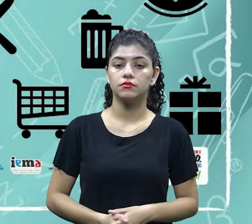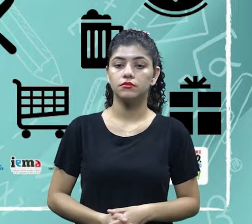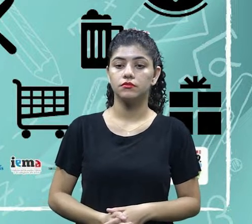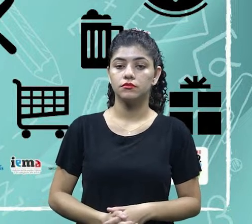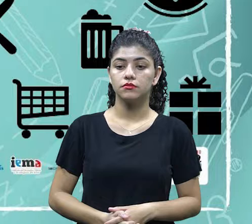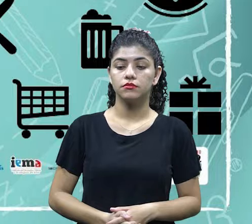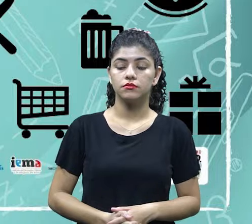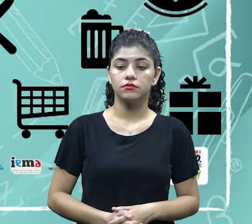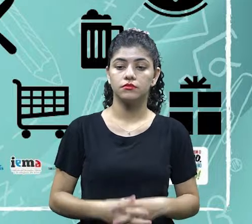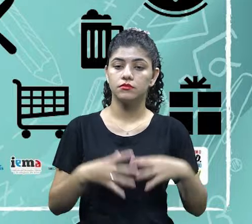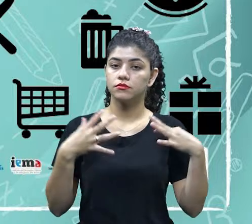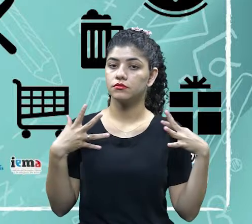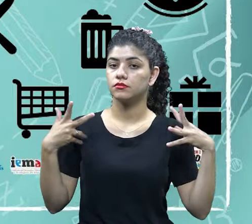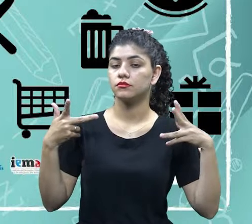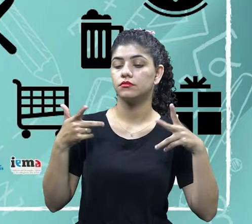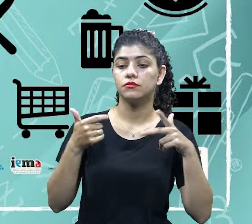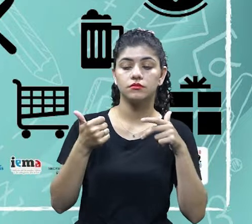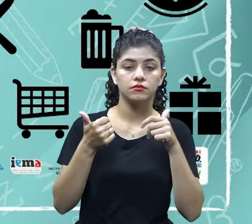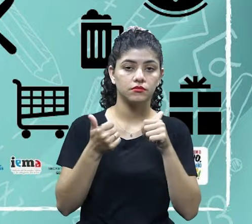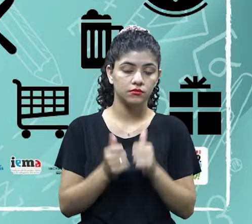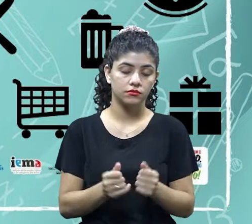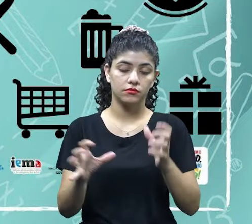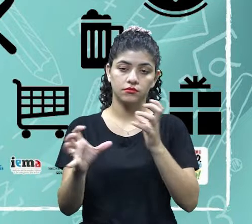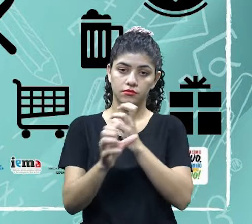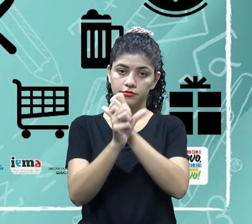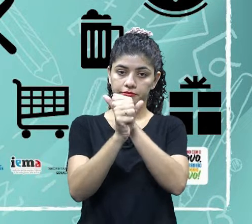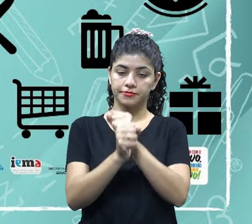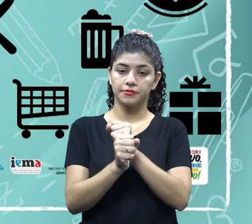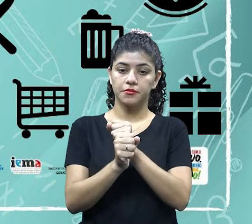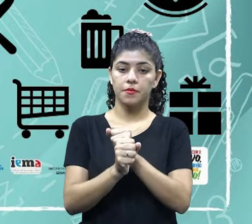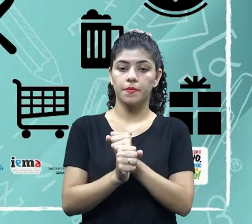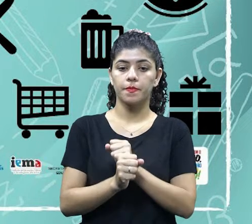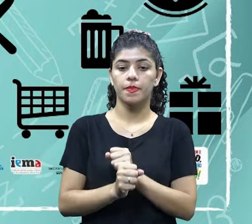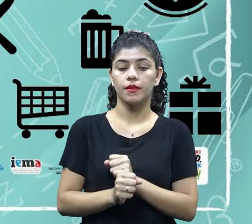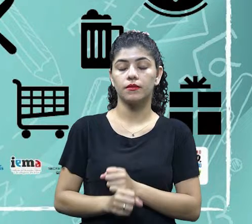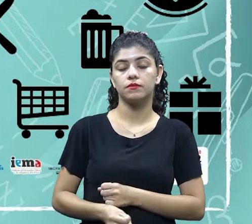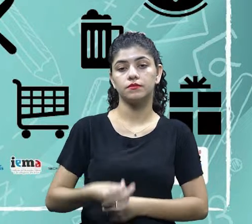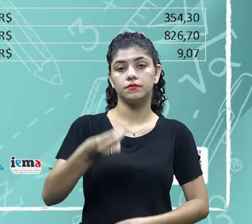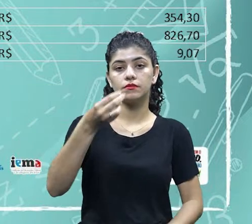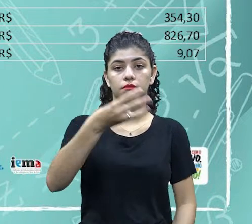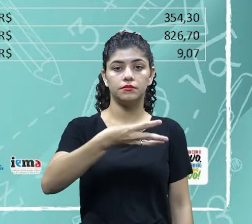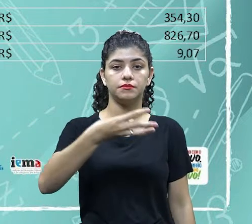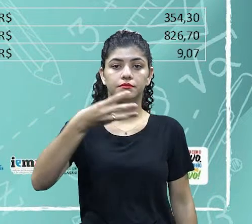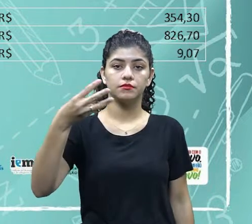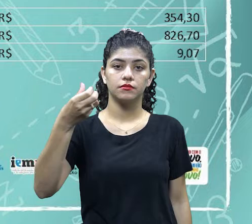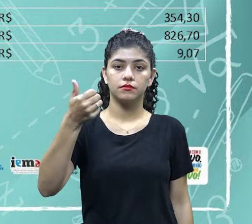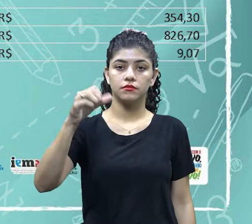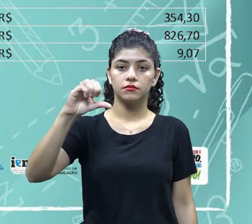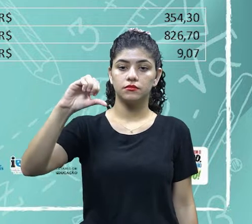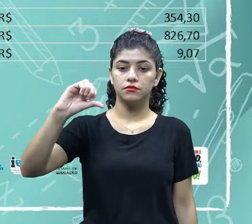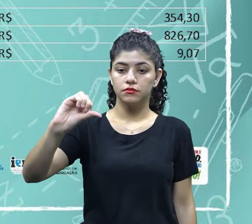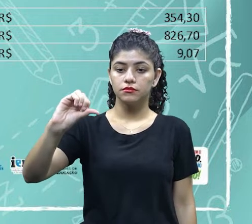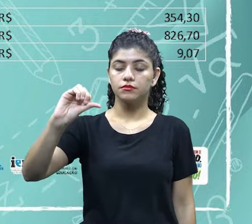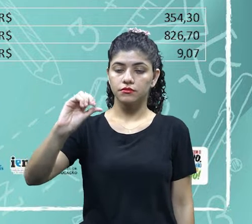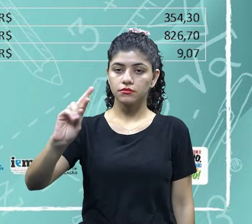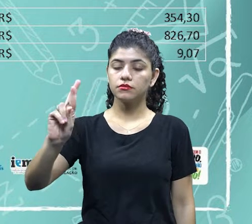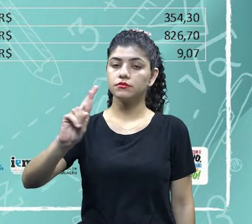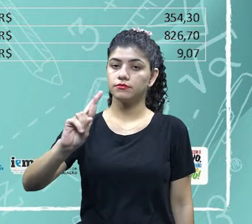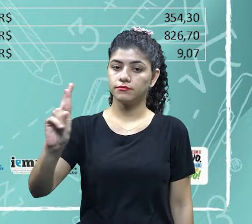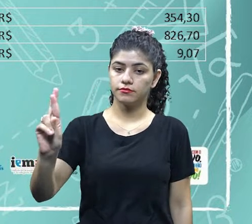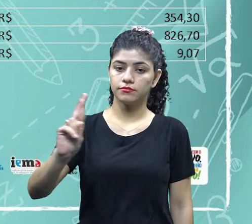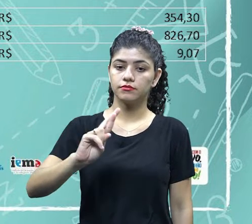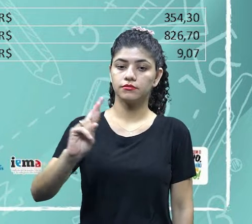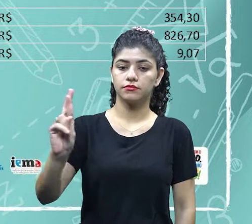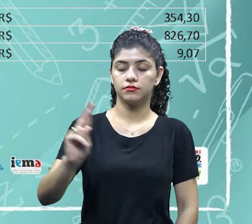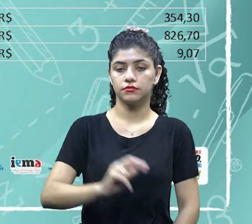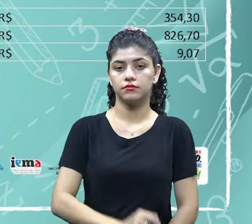980. Então, somando todas essas despesas, nós teremos o total